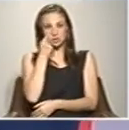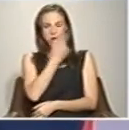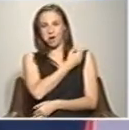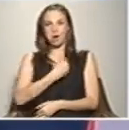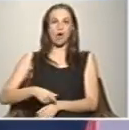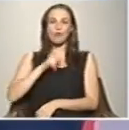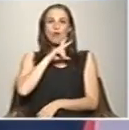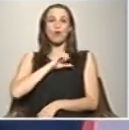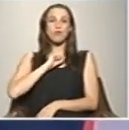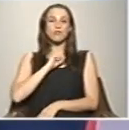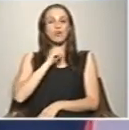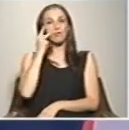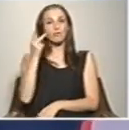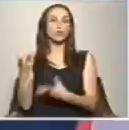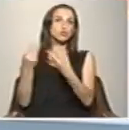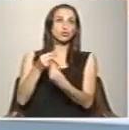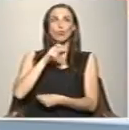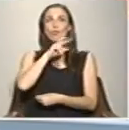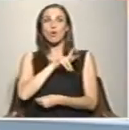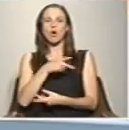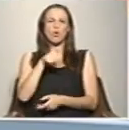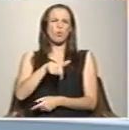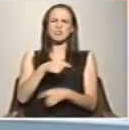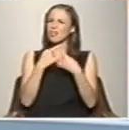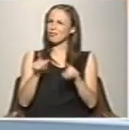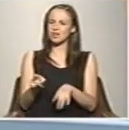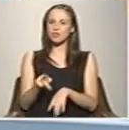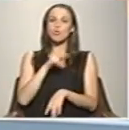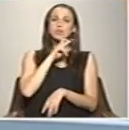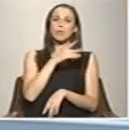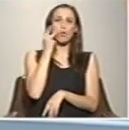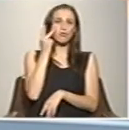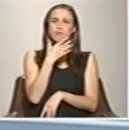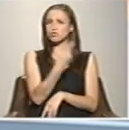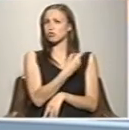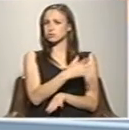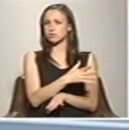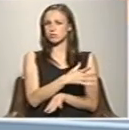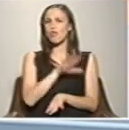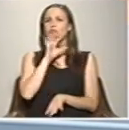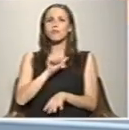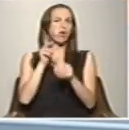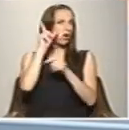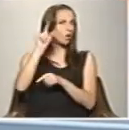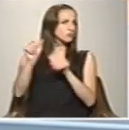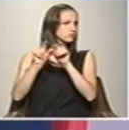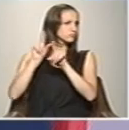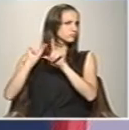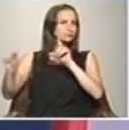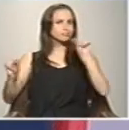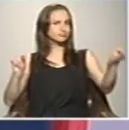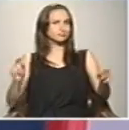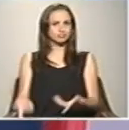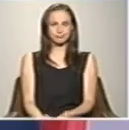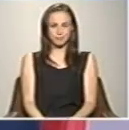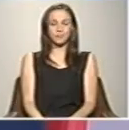avós que viveram com os pais deles e com os avós deles. Hoje, os nossos avós tendem a viver sozinhos, longe dos filhos, e, portanto, a